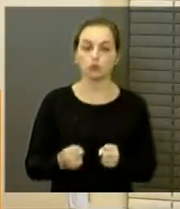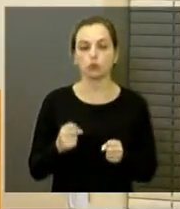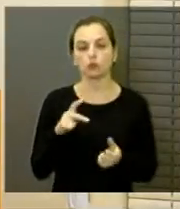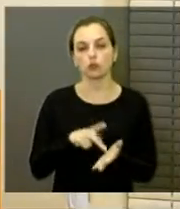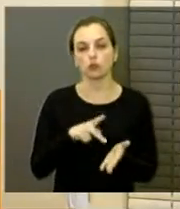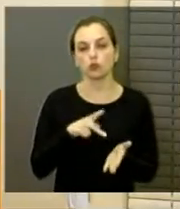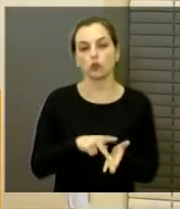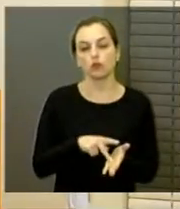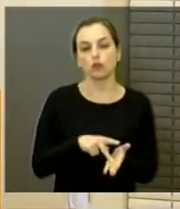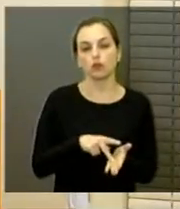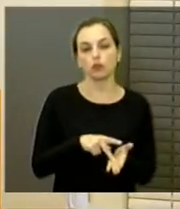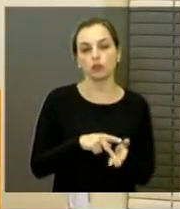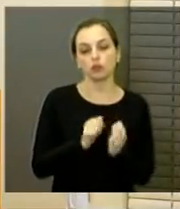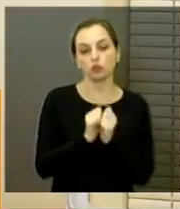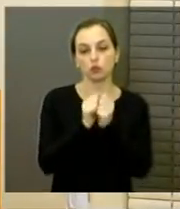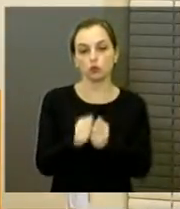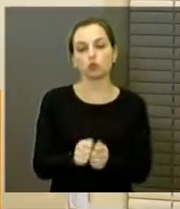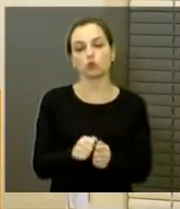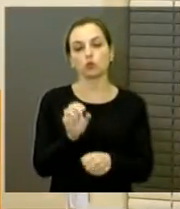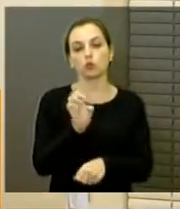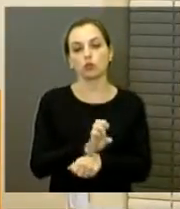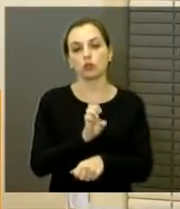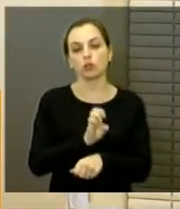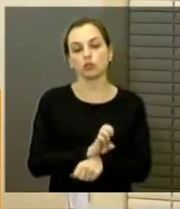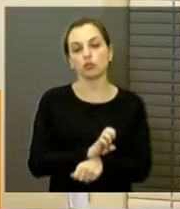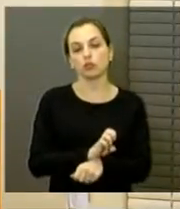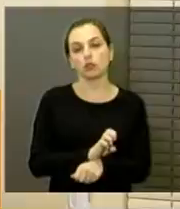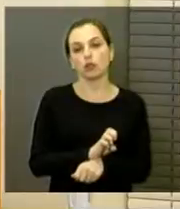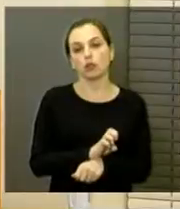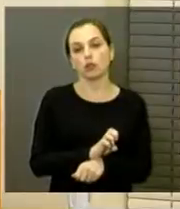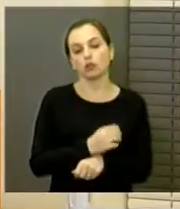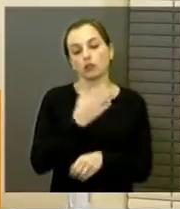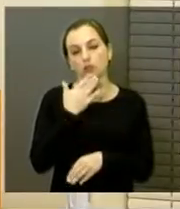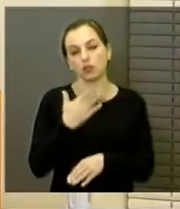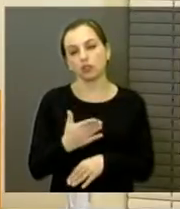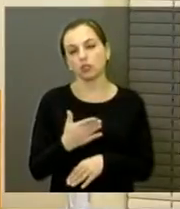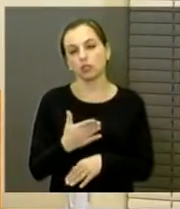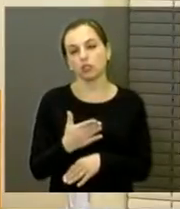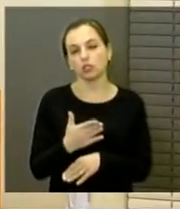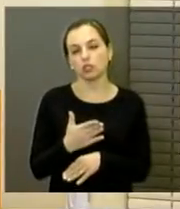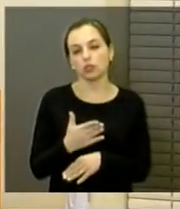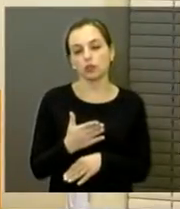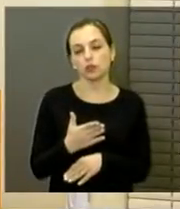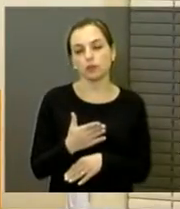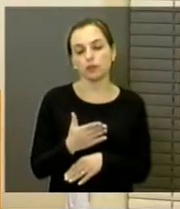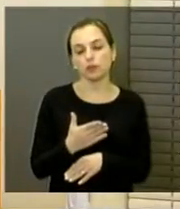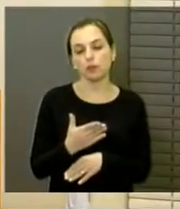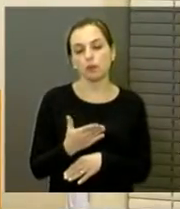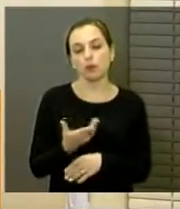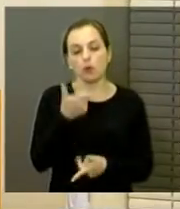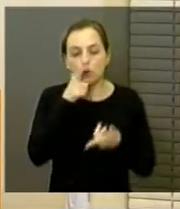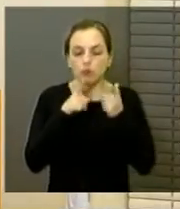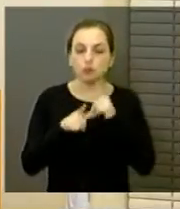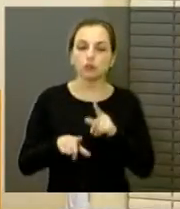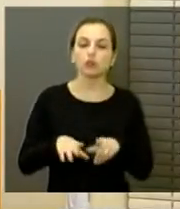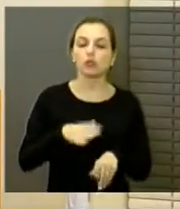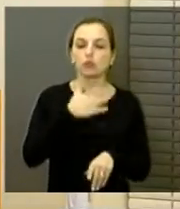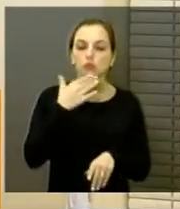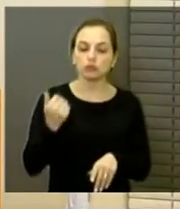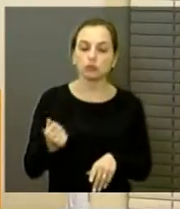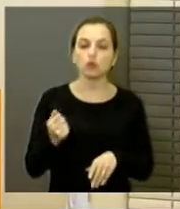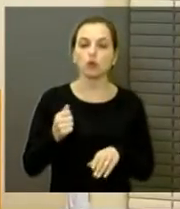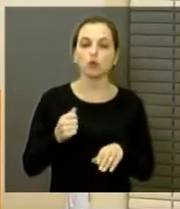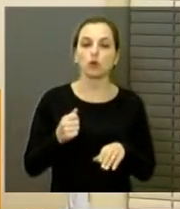ter adentrado junto ao Estado calamidade pública para recuperar essas pontes o mais rápido possível, coisa que o município